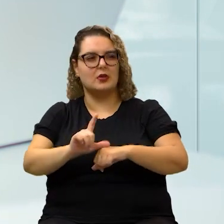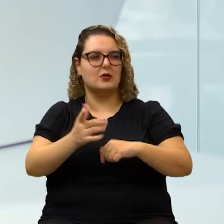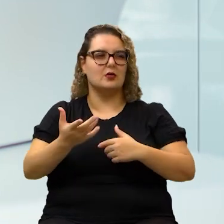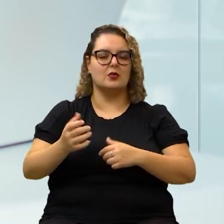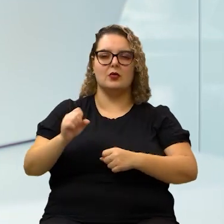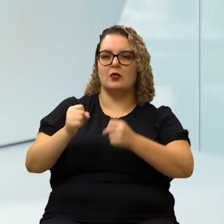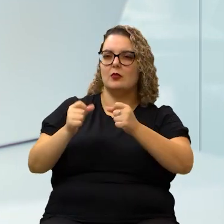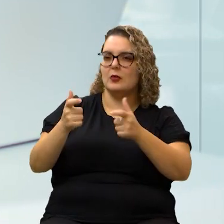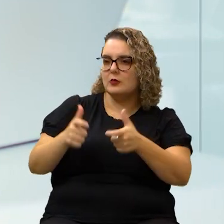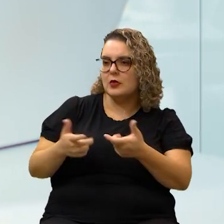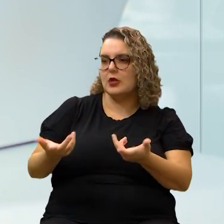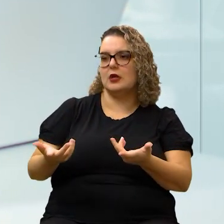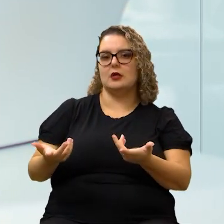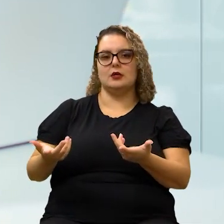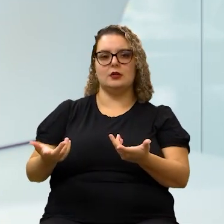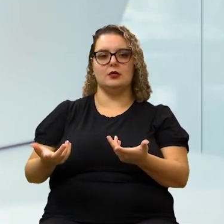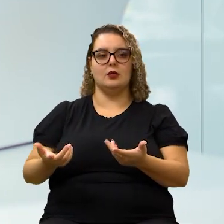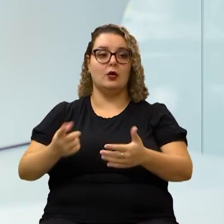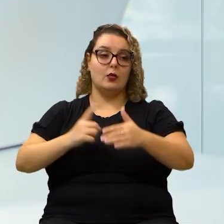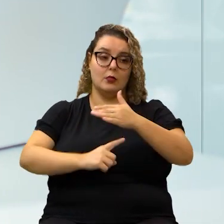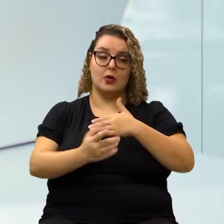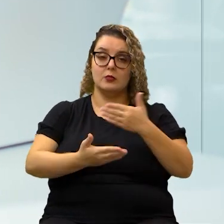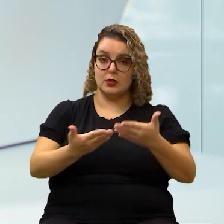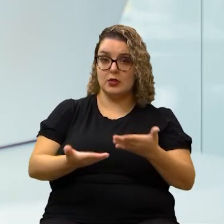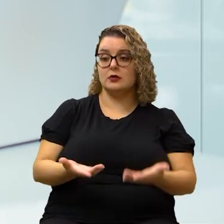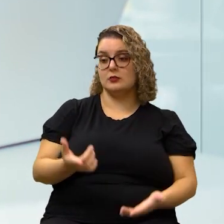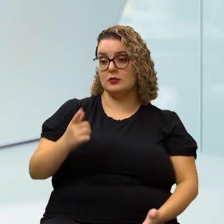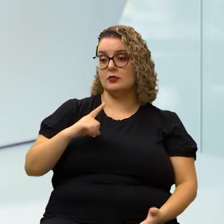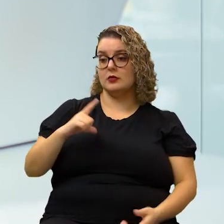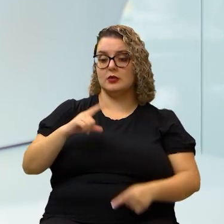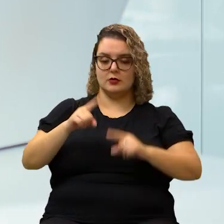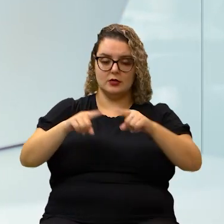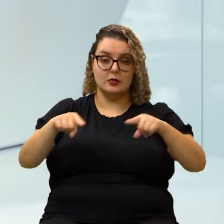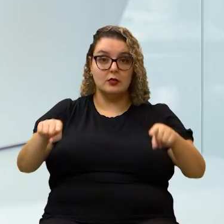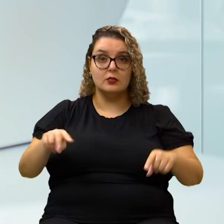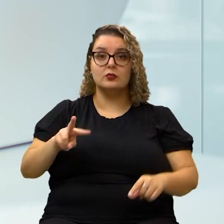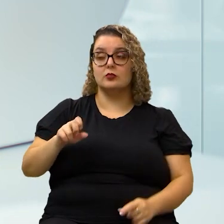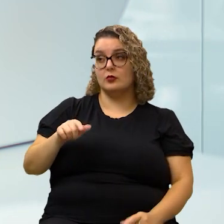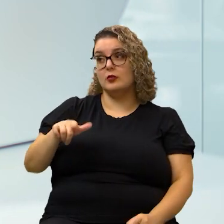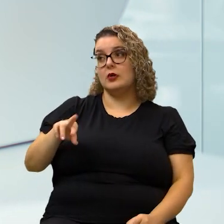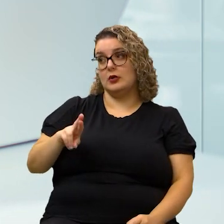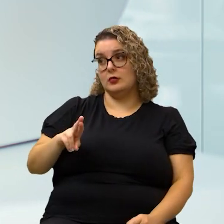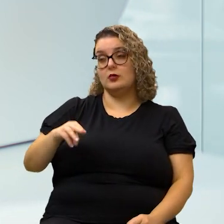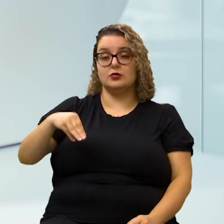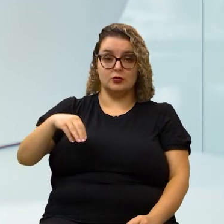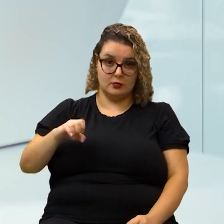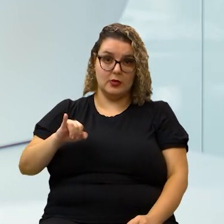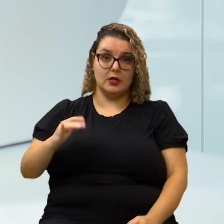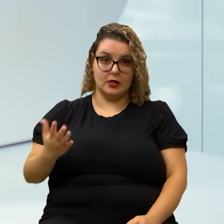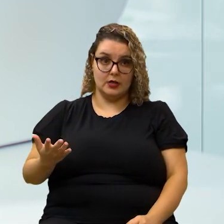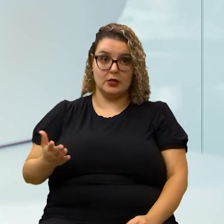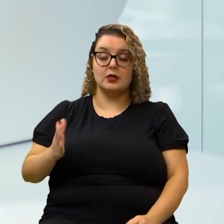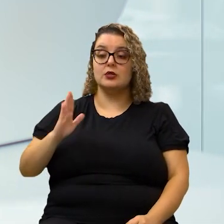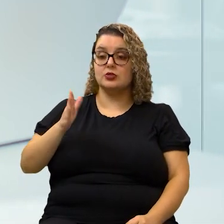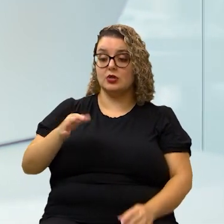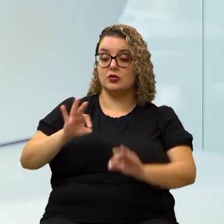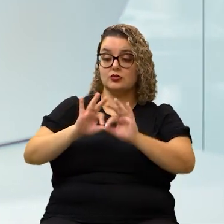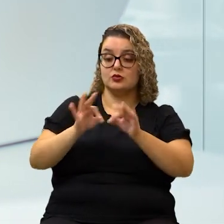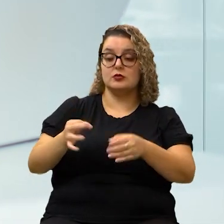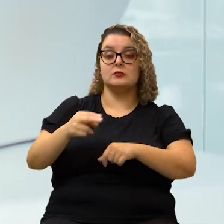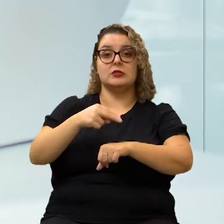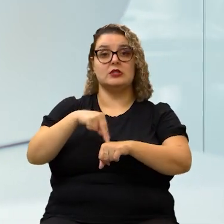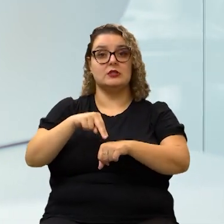uma indústria, uma pequena indústria, uma prestadora de serviço, daí vai ter essa oscilação de valor de MEI, né? Já no